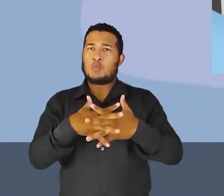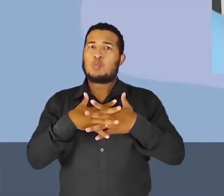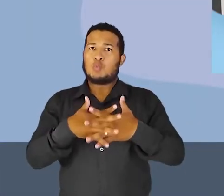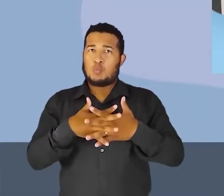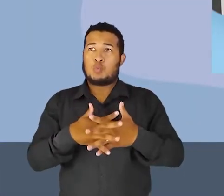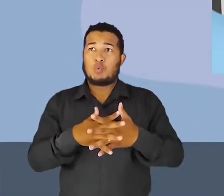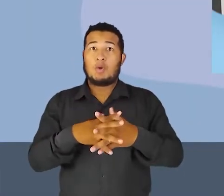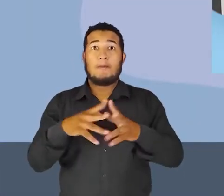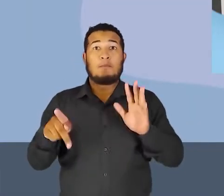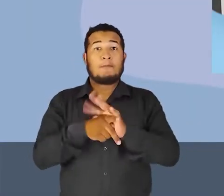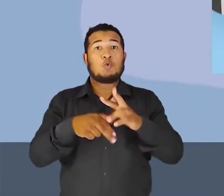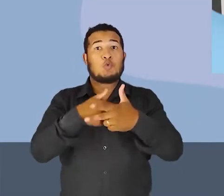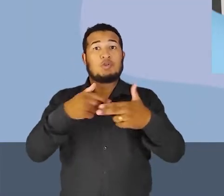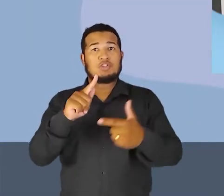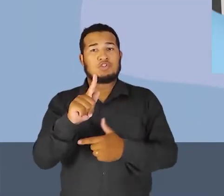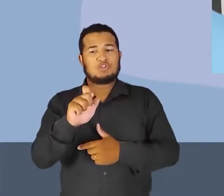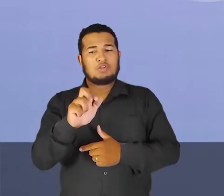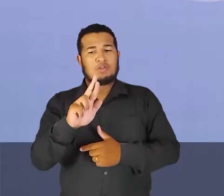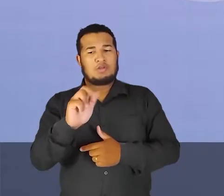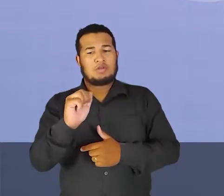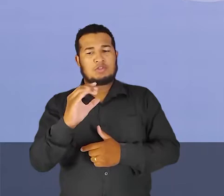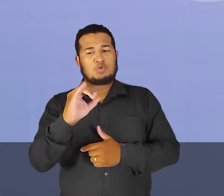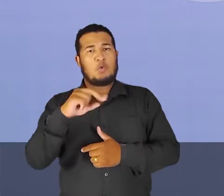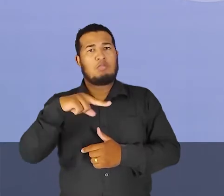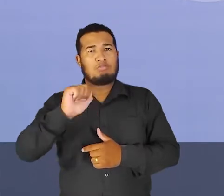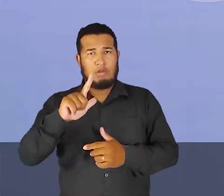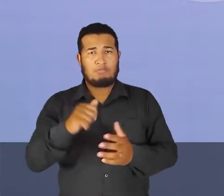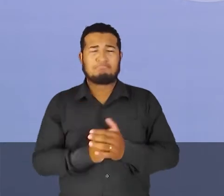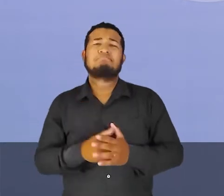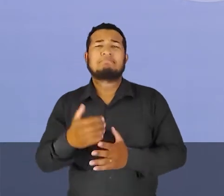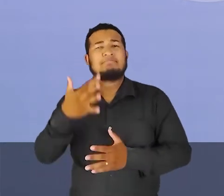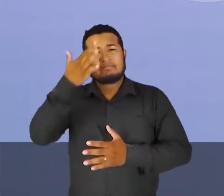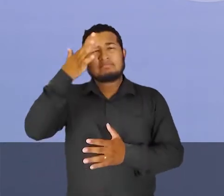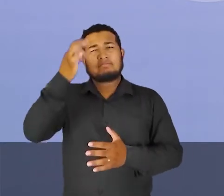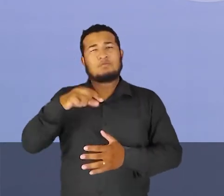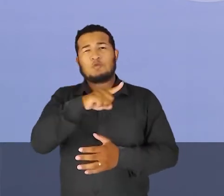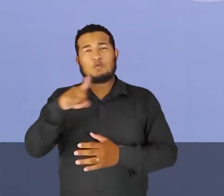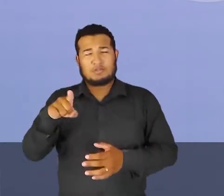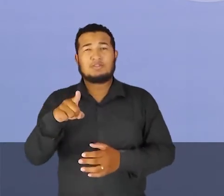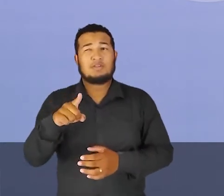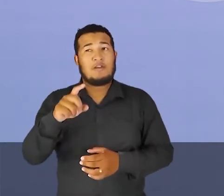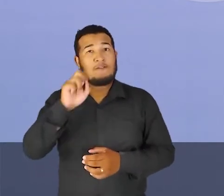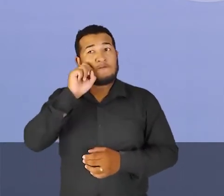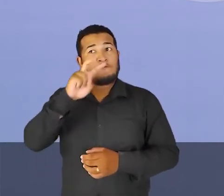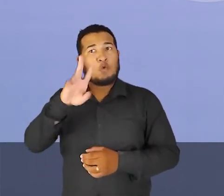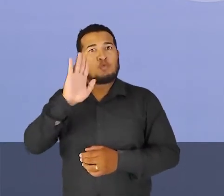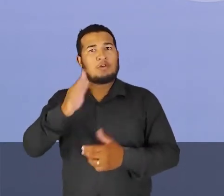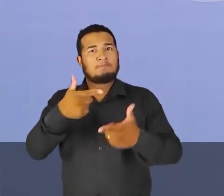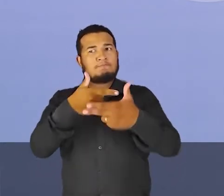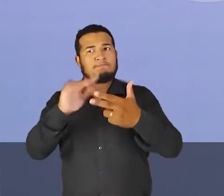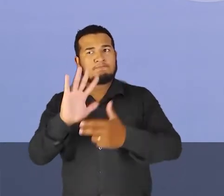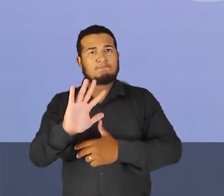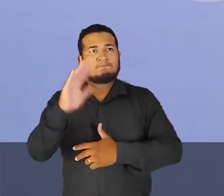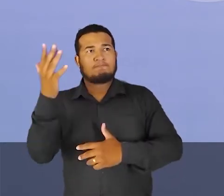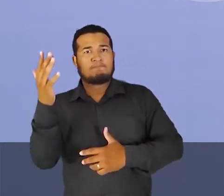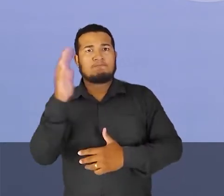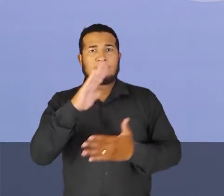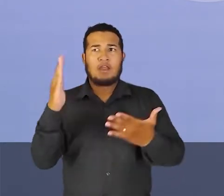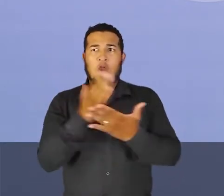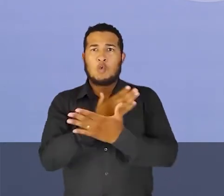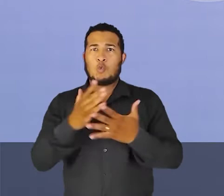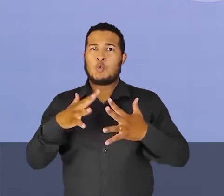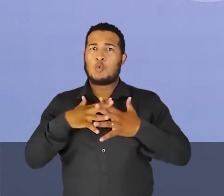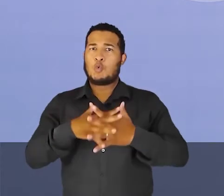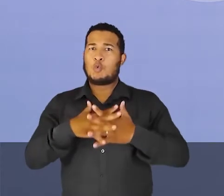conflitos intergeracionais. Certamente você já deve ter se deparado com algumas situações